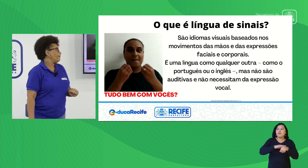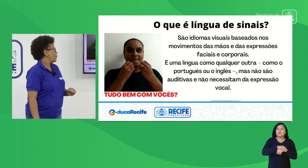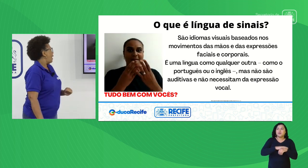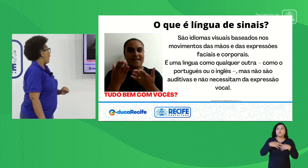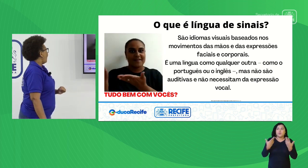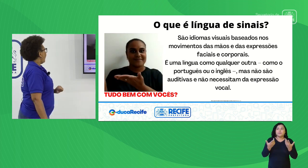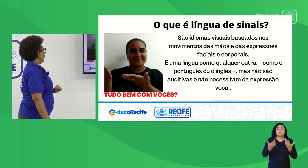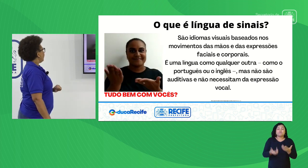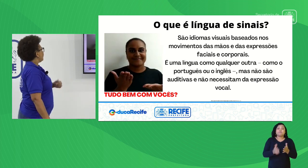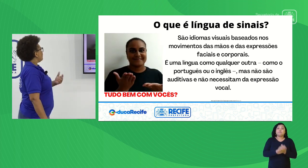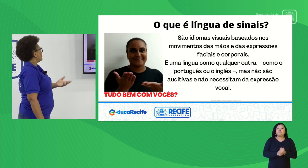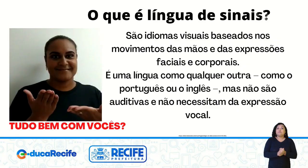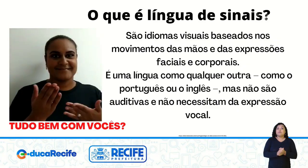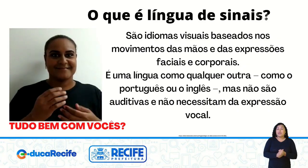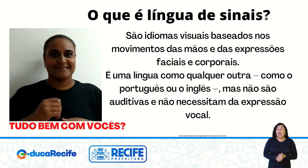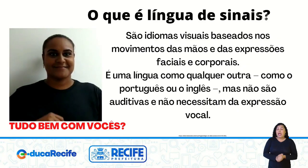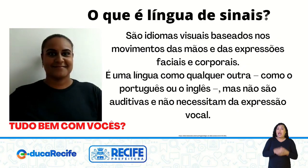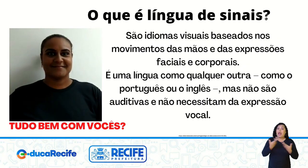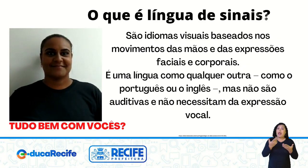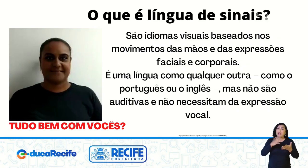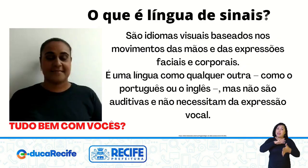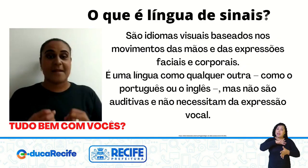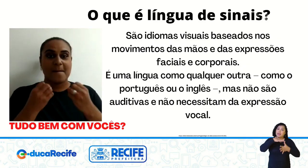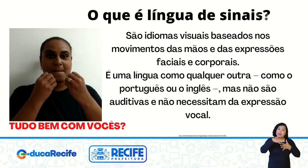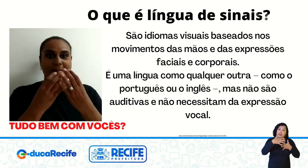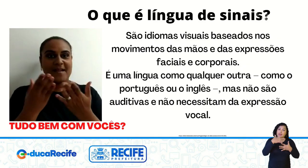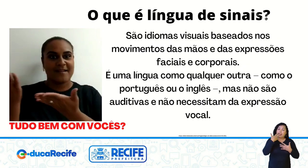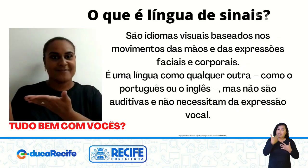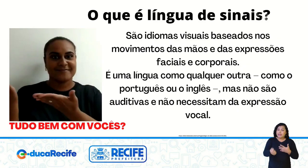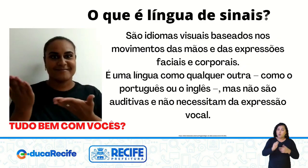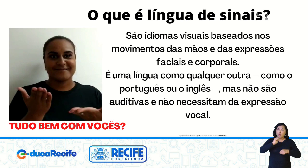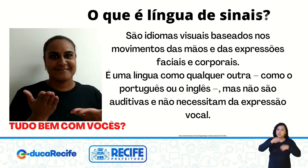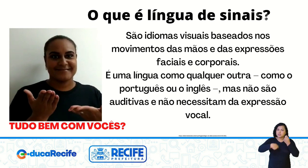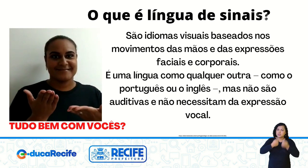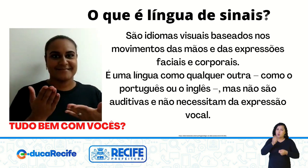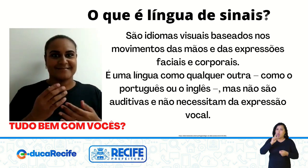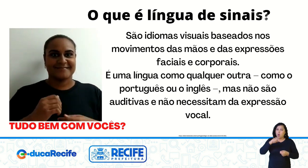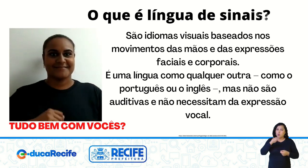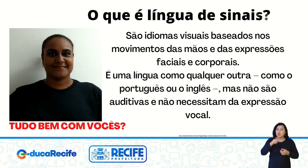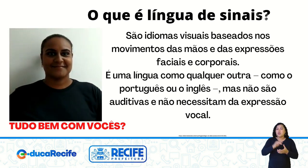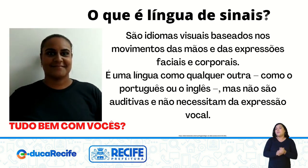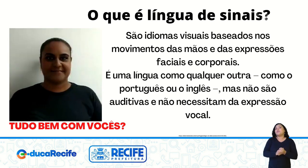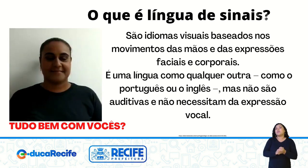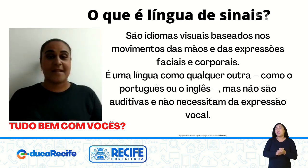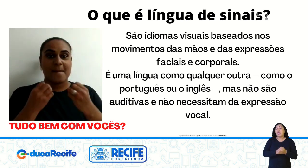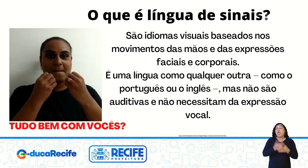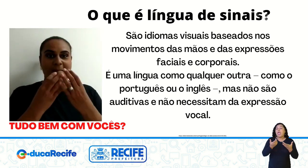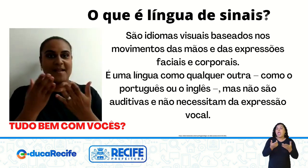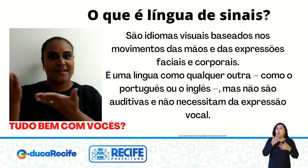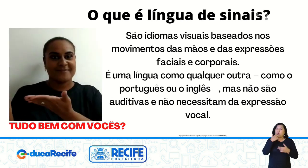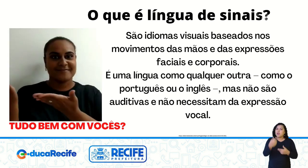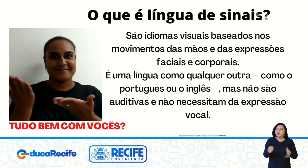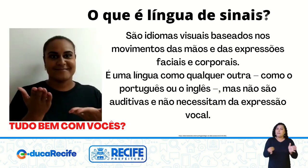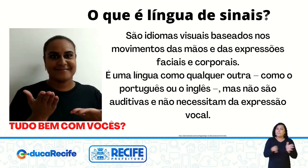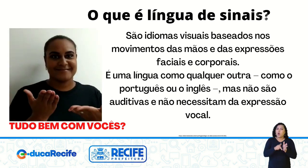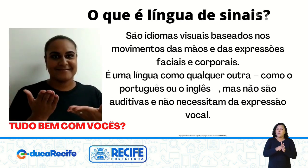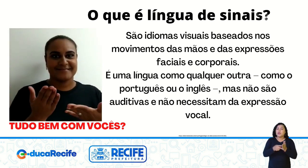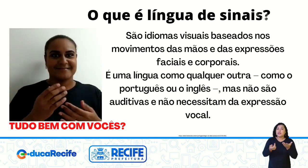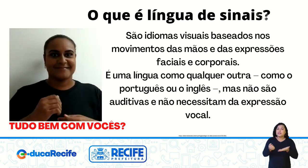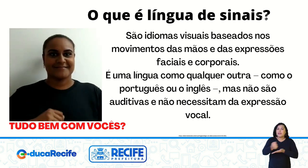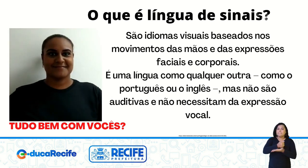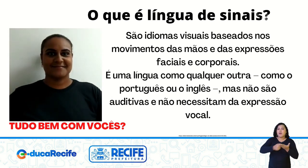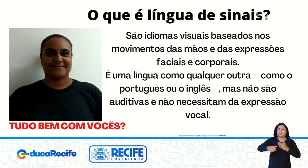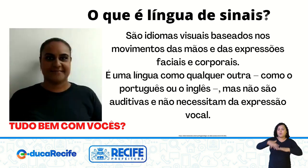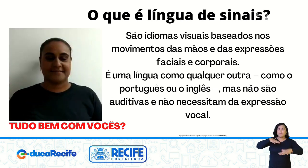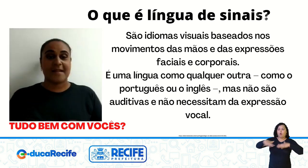né? A língua de sinais. O que é isso? São idiomas visuais baseados no movimento das mãos